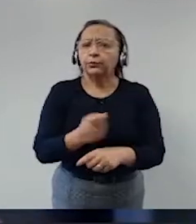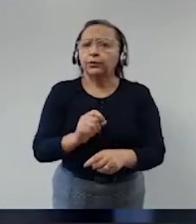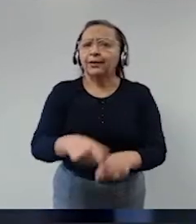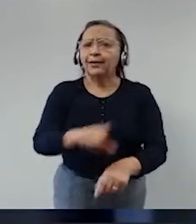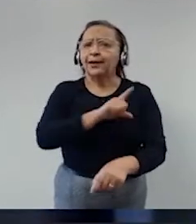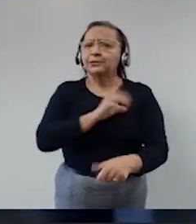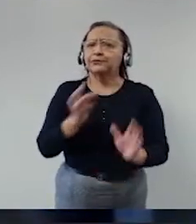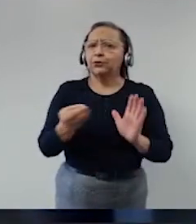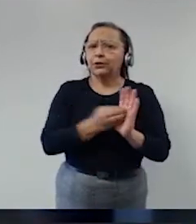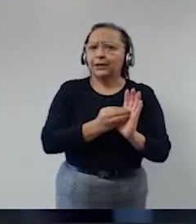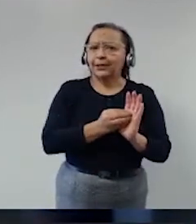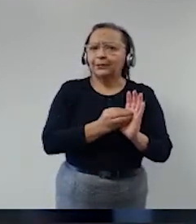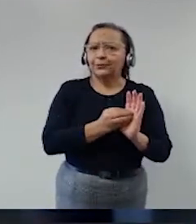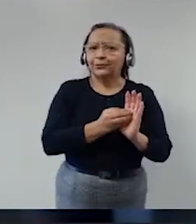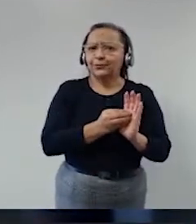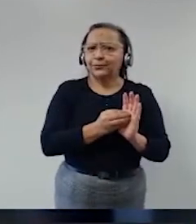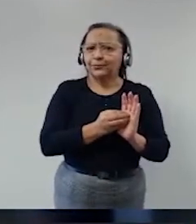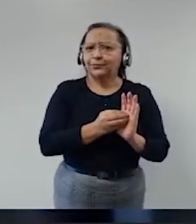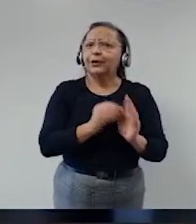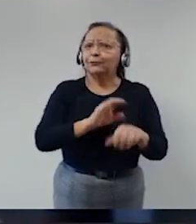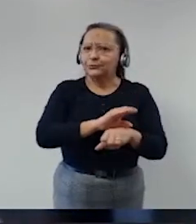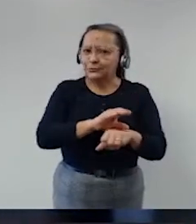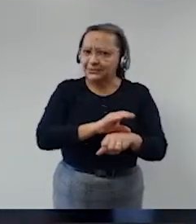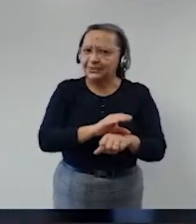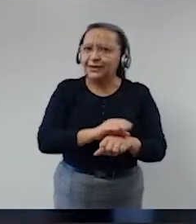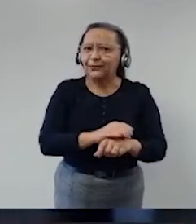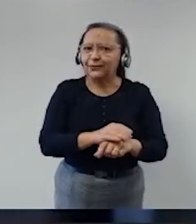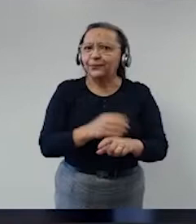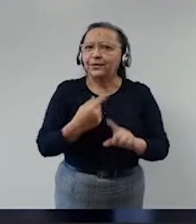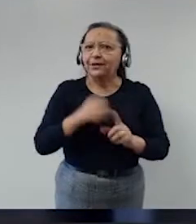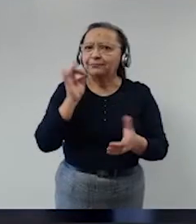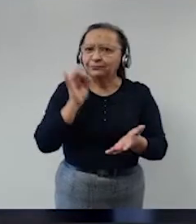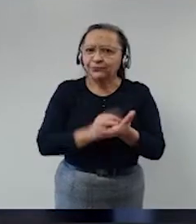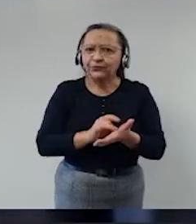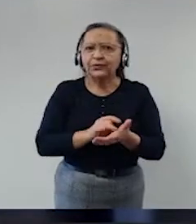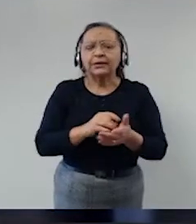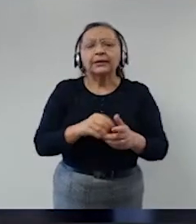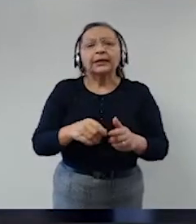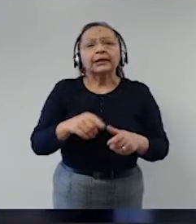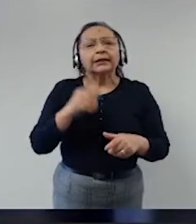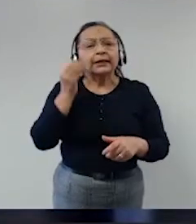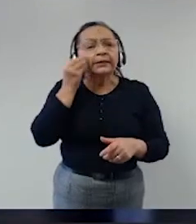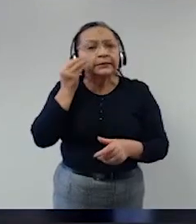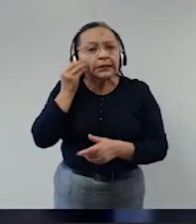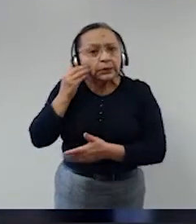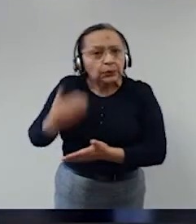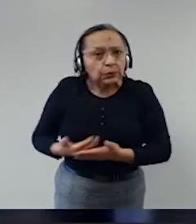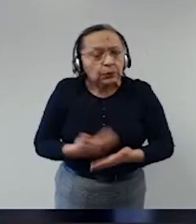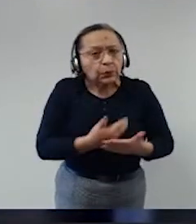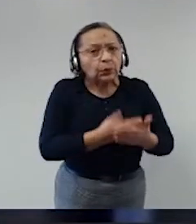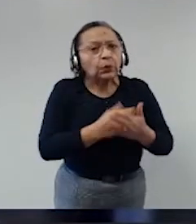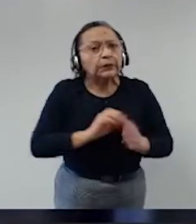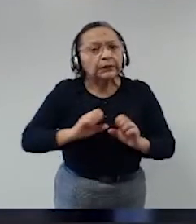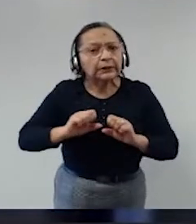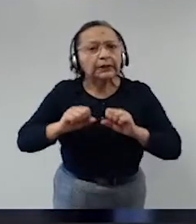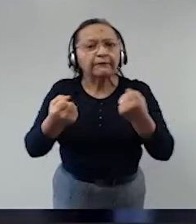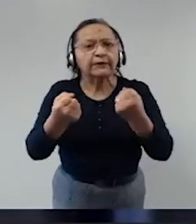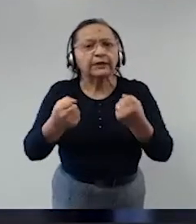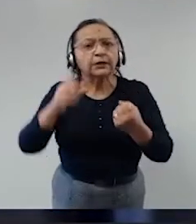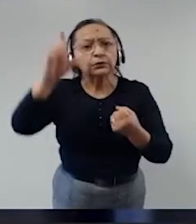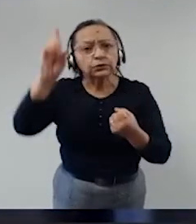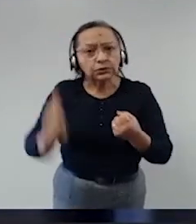pretendida pelo legislador constituinte, que efetivamente buscou proteger os direitos sociais dos trabalhadores